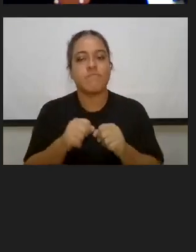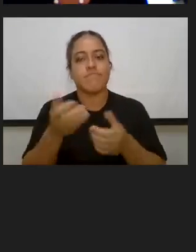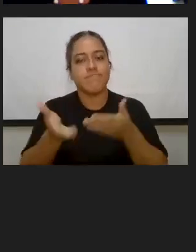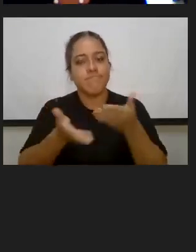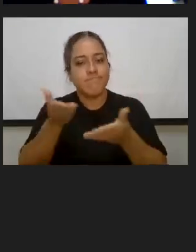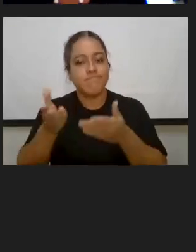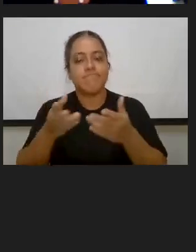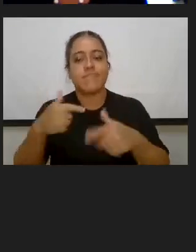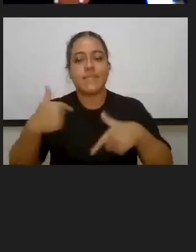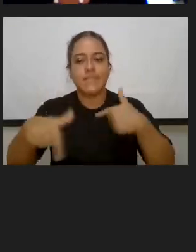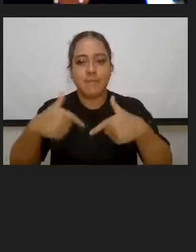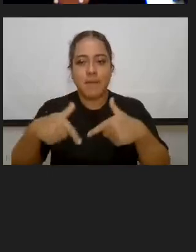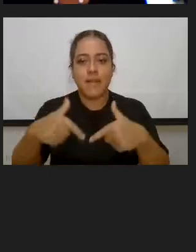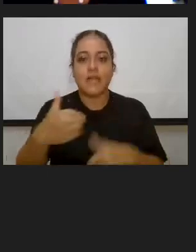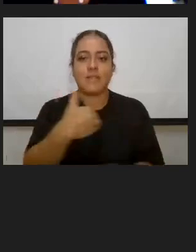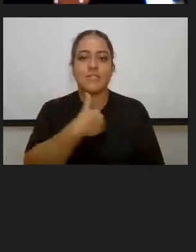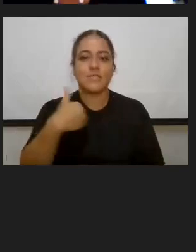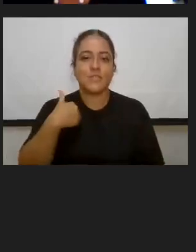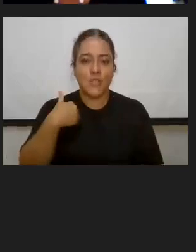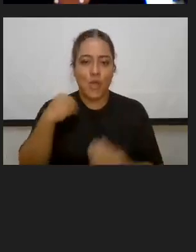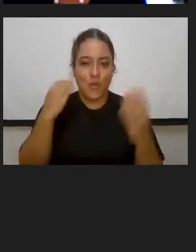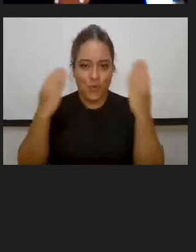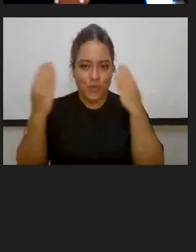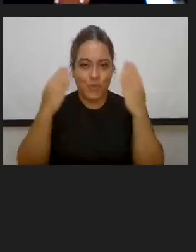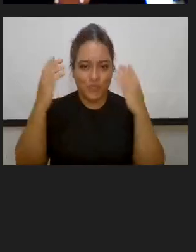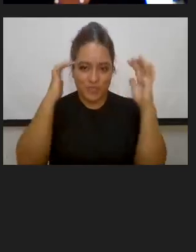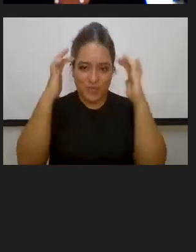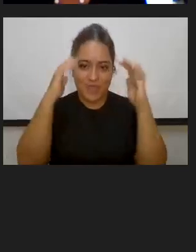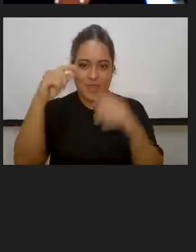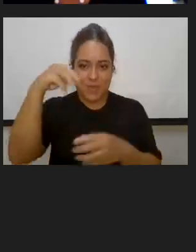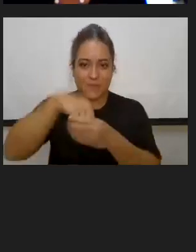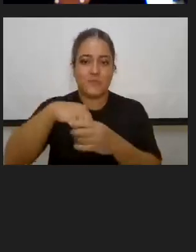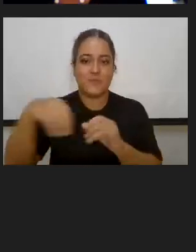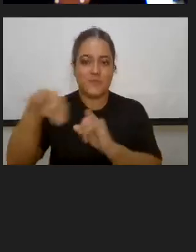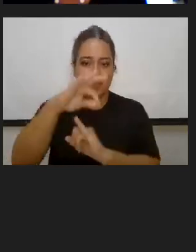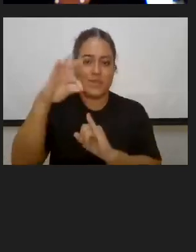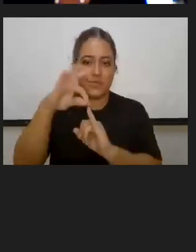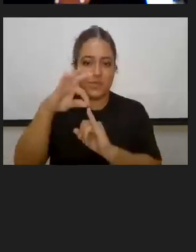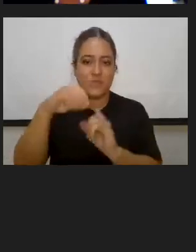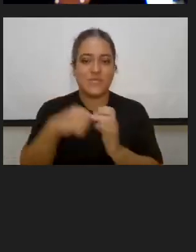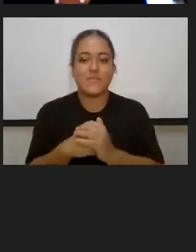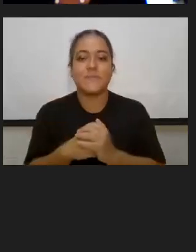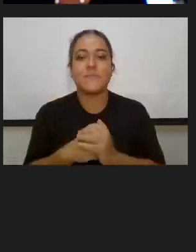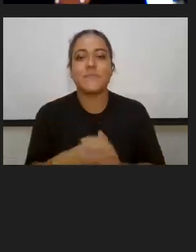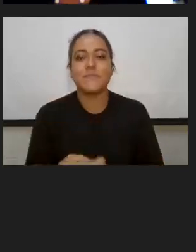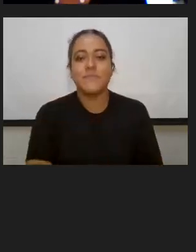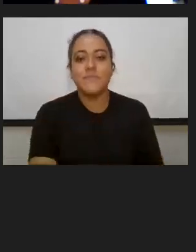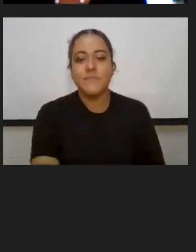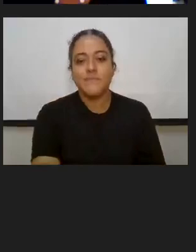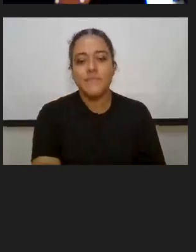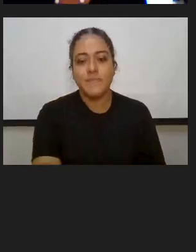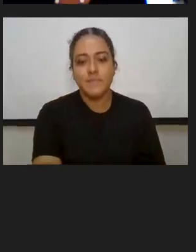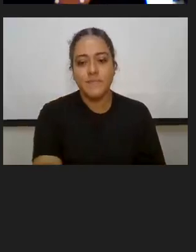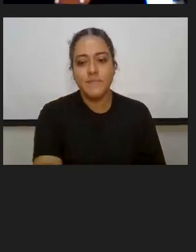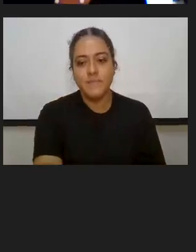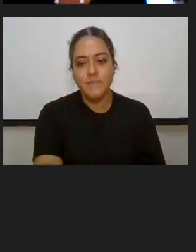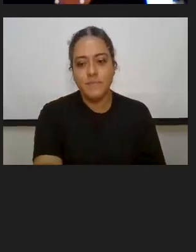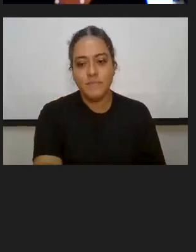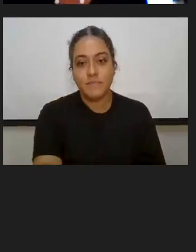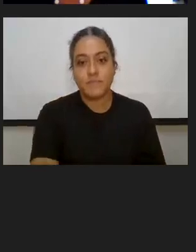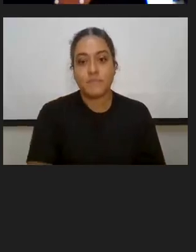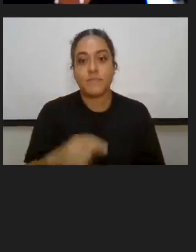trabalhar a saúde mental no âmbito da instituição. Então, a gente não vai enviar